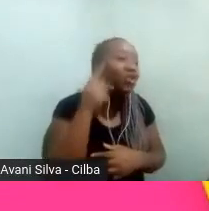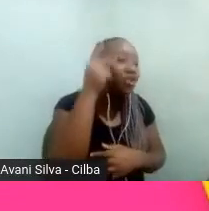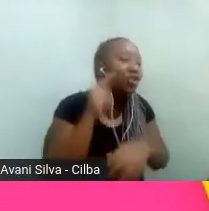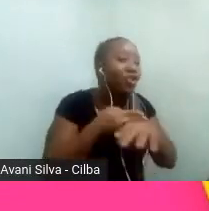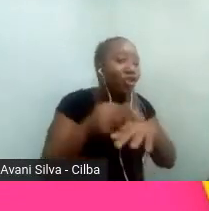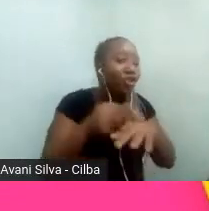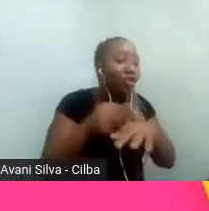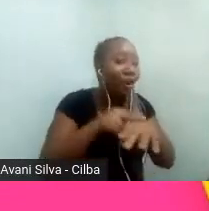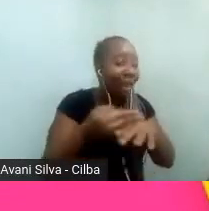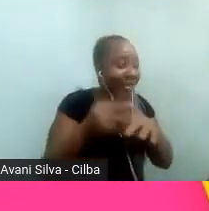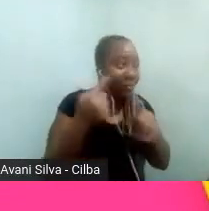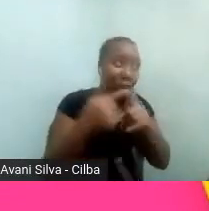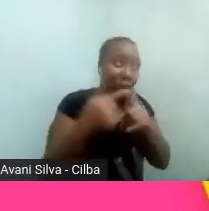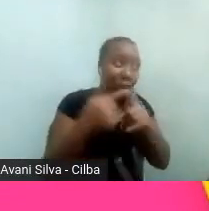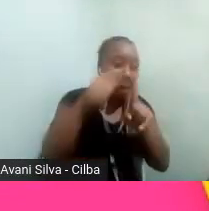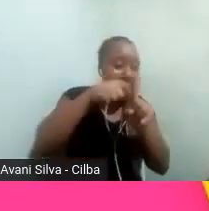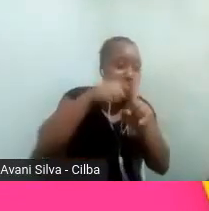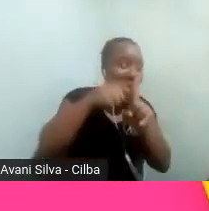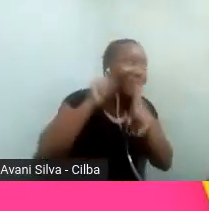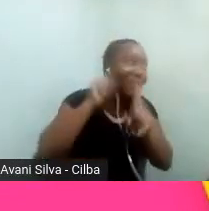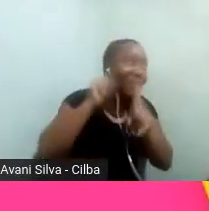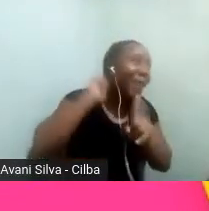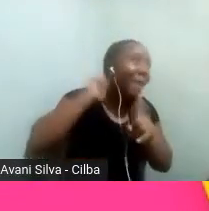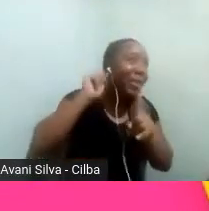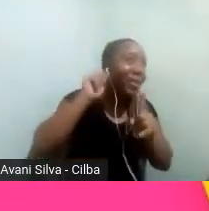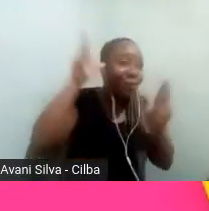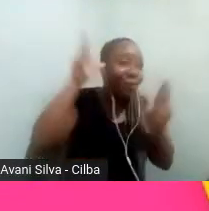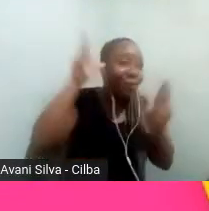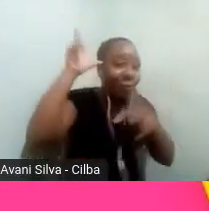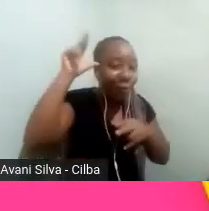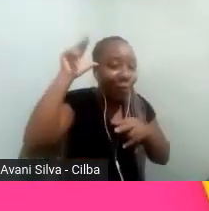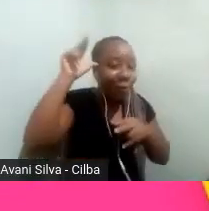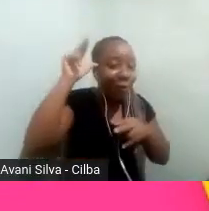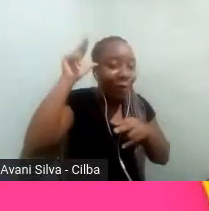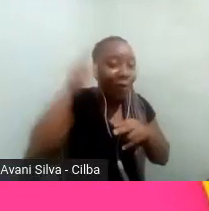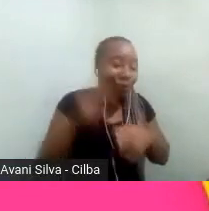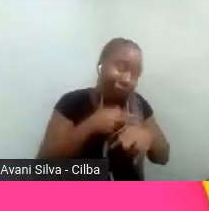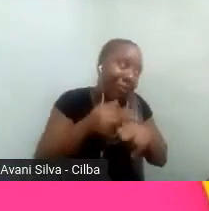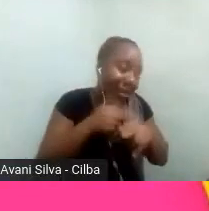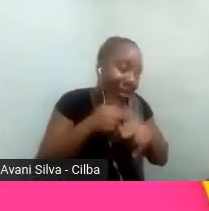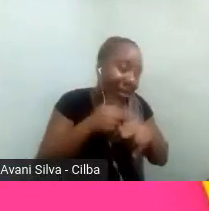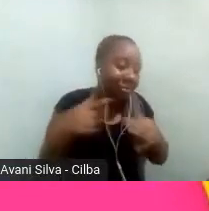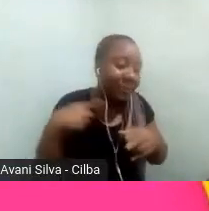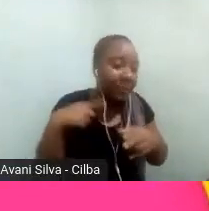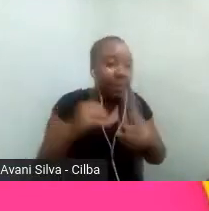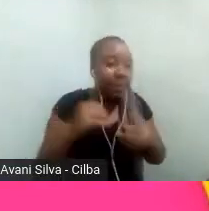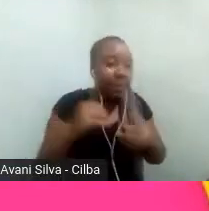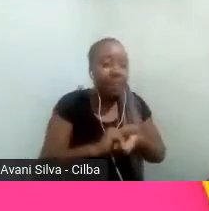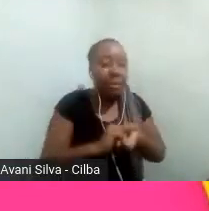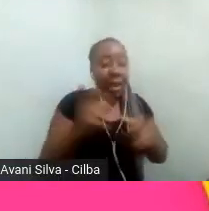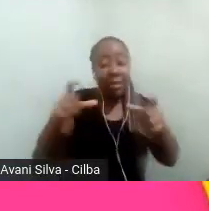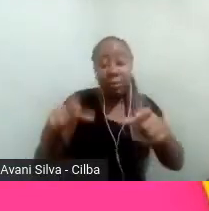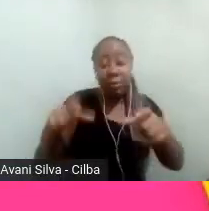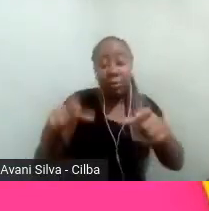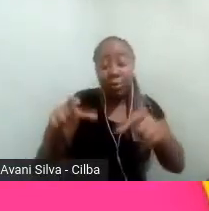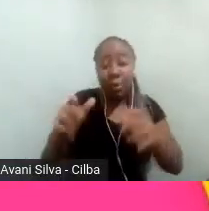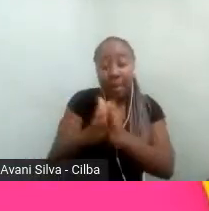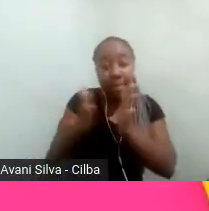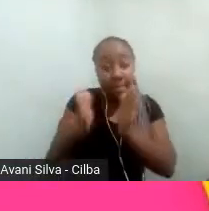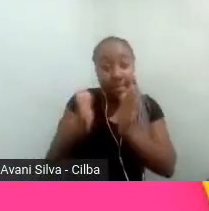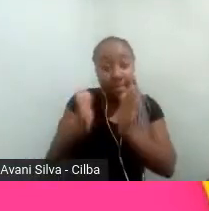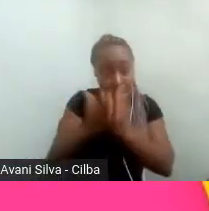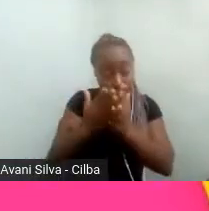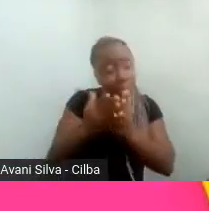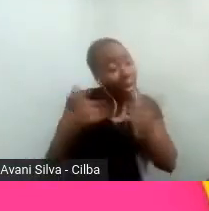Entendeu? Então, mesmo em uma comunidade carente, esse valor é um valor acessível para